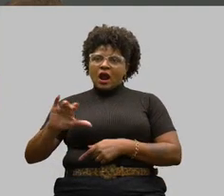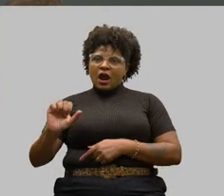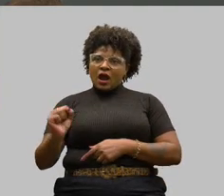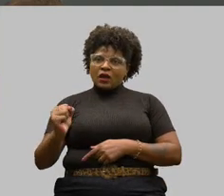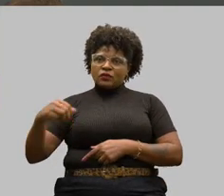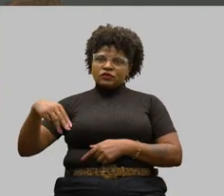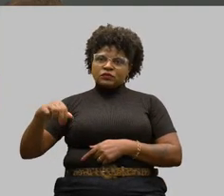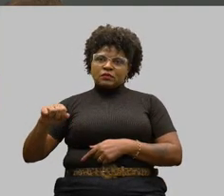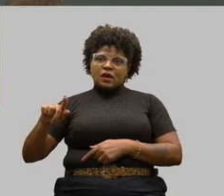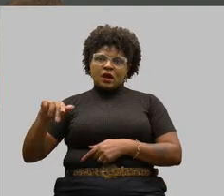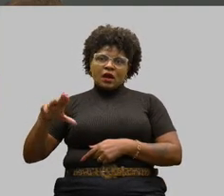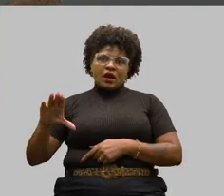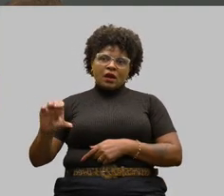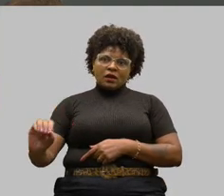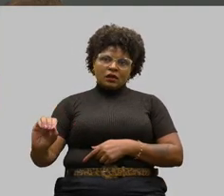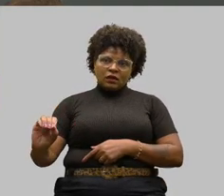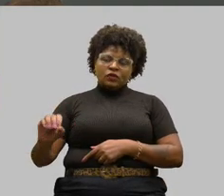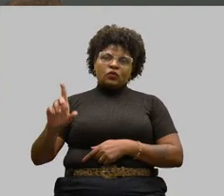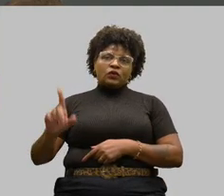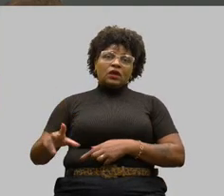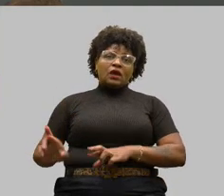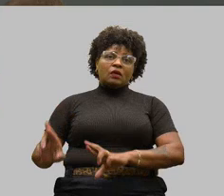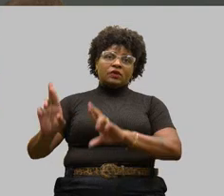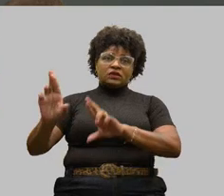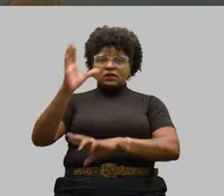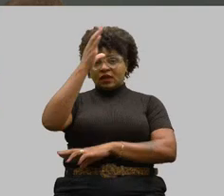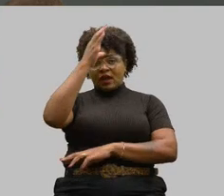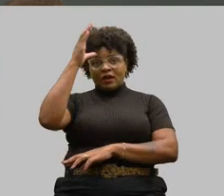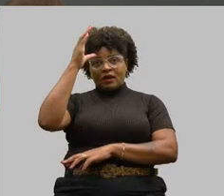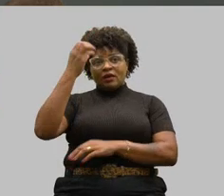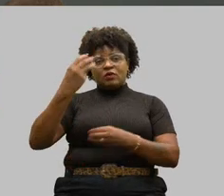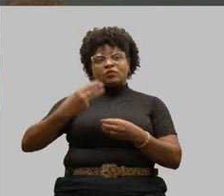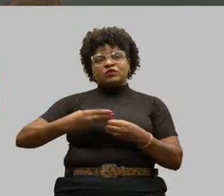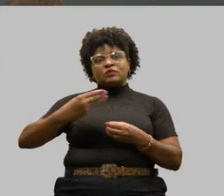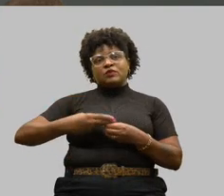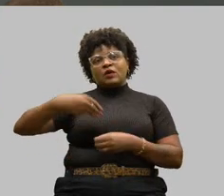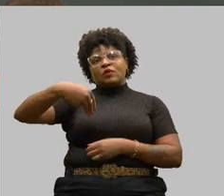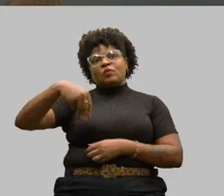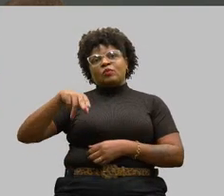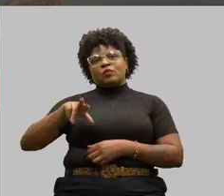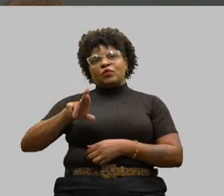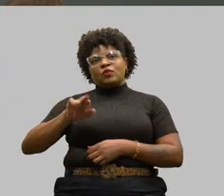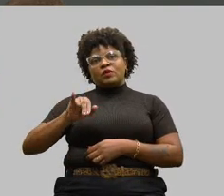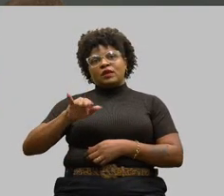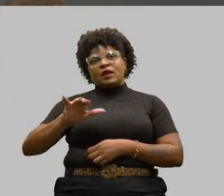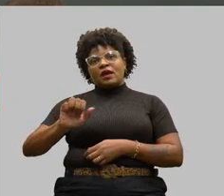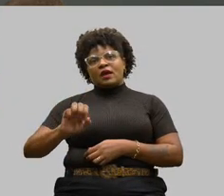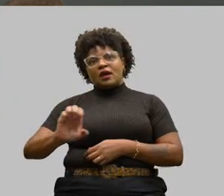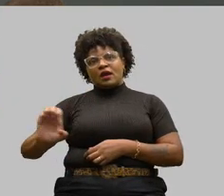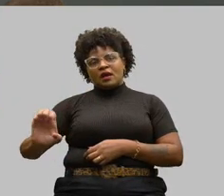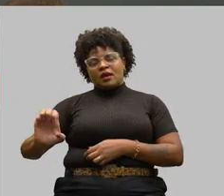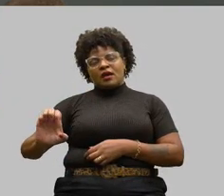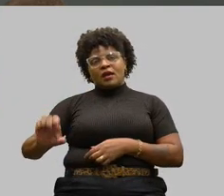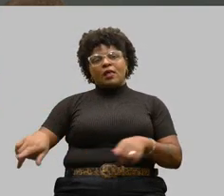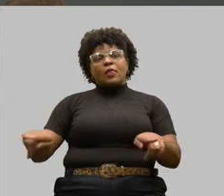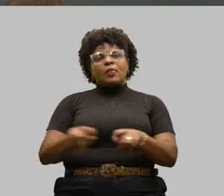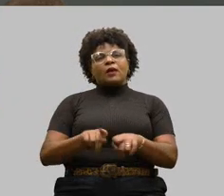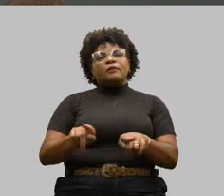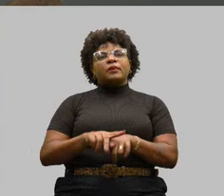representando a Câmara Municipal de Muriaé do vereador Felipe Ramos representando